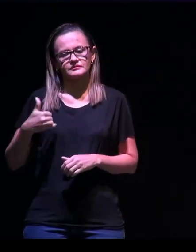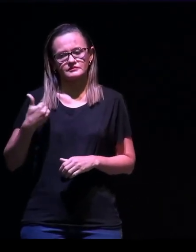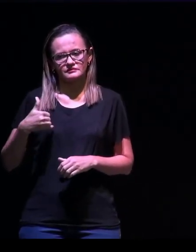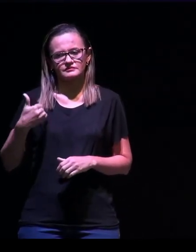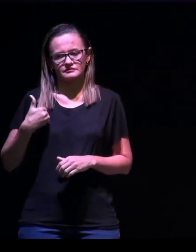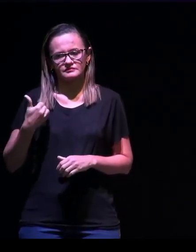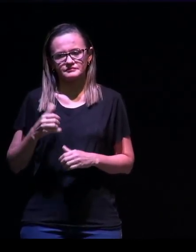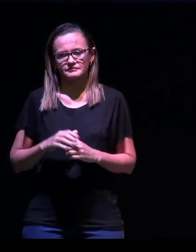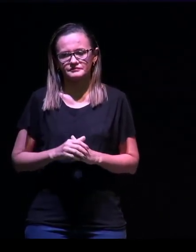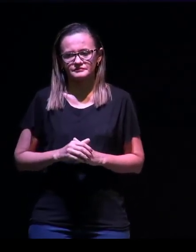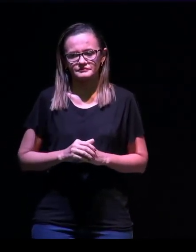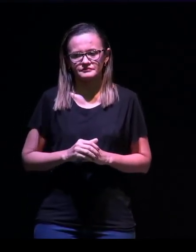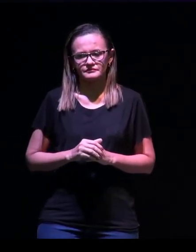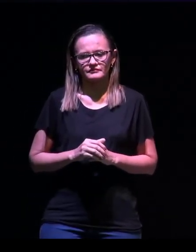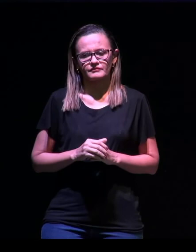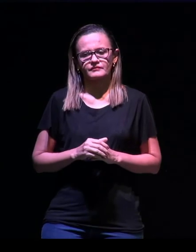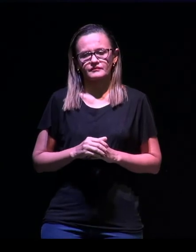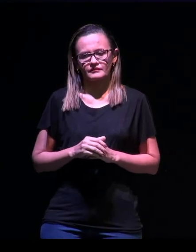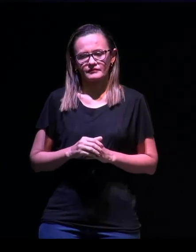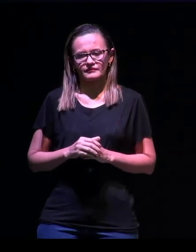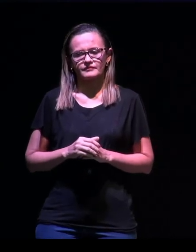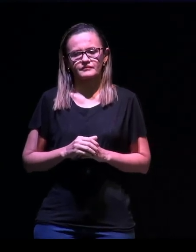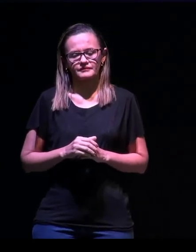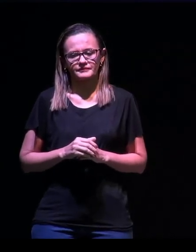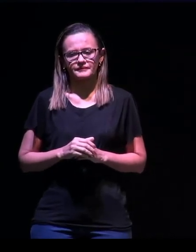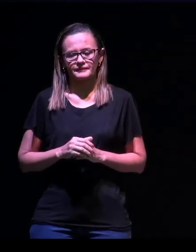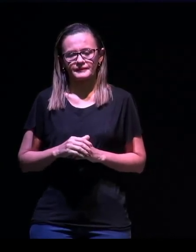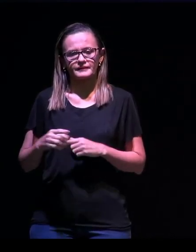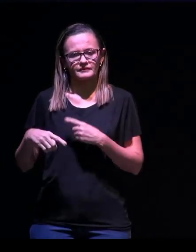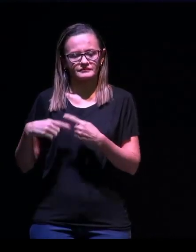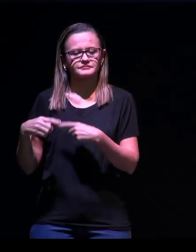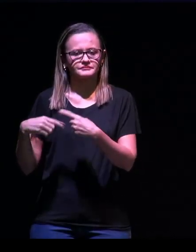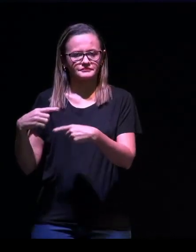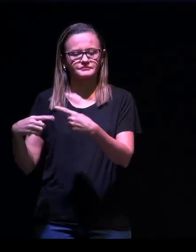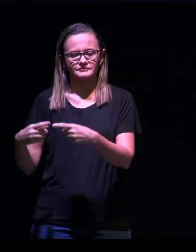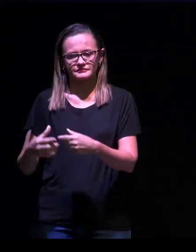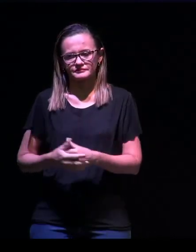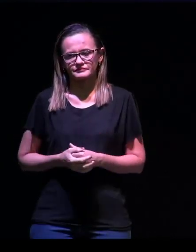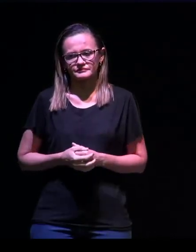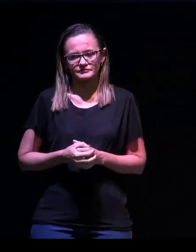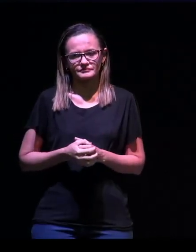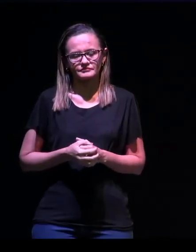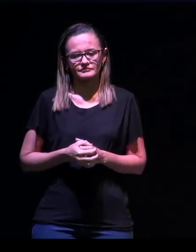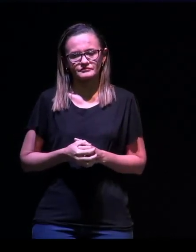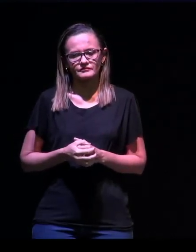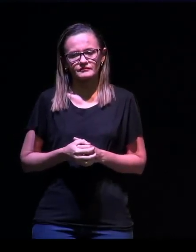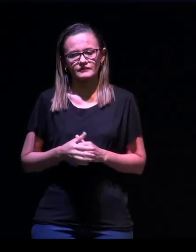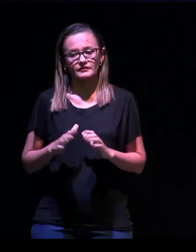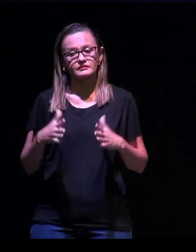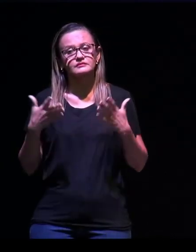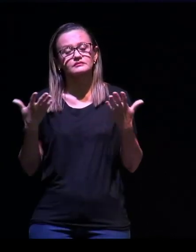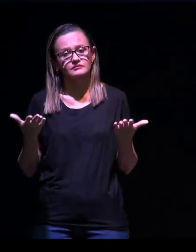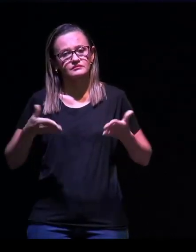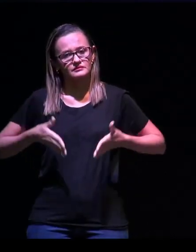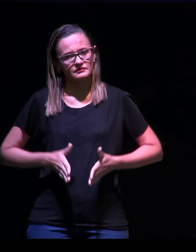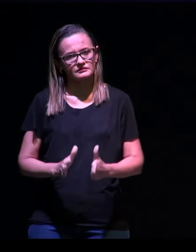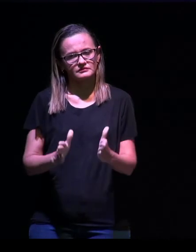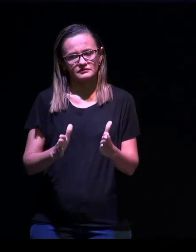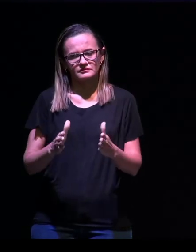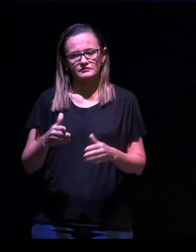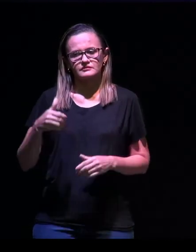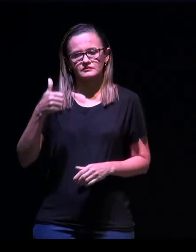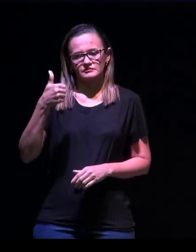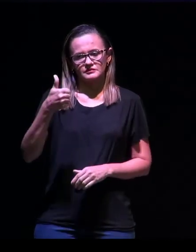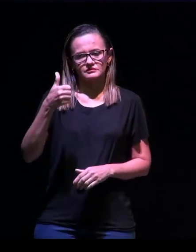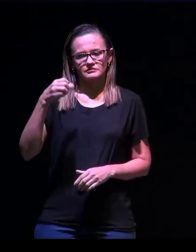teve um ou outro ali que teve 100 anos. Mas uma geração é isso. Então, quem nasceu de 1948 para cá,